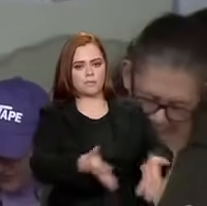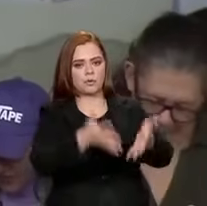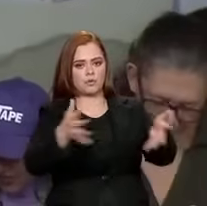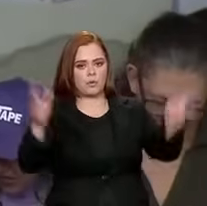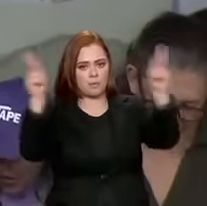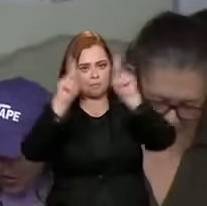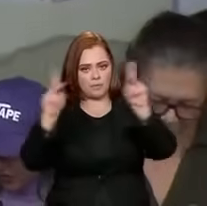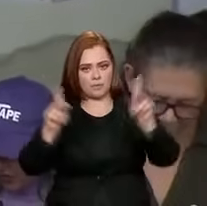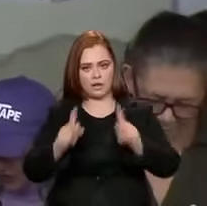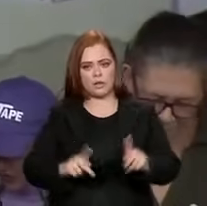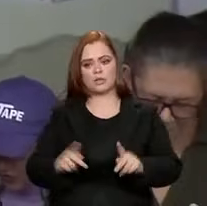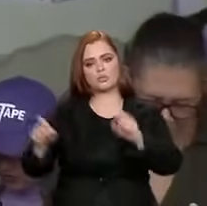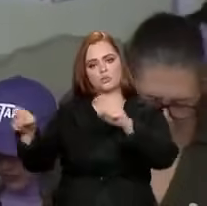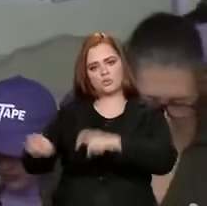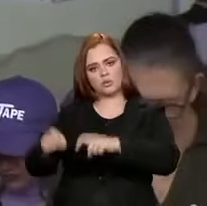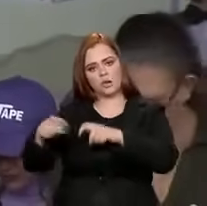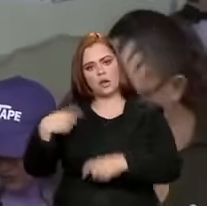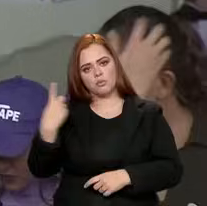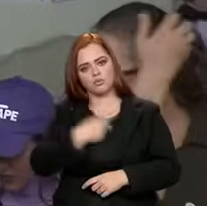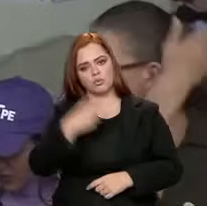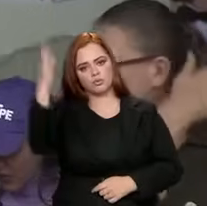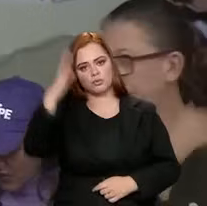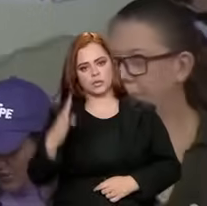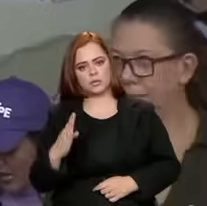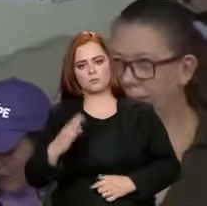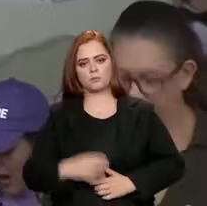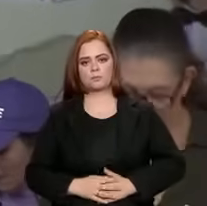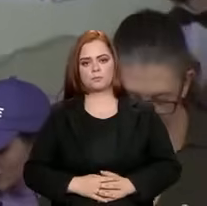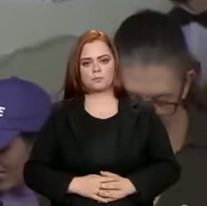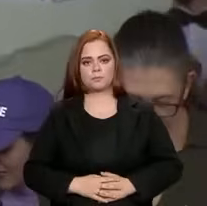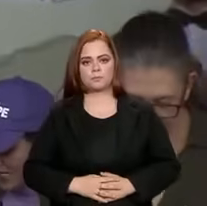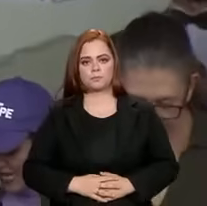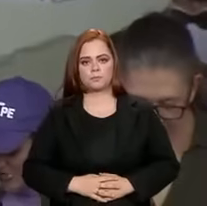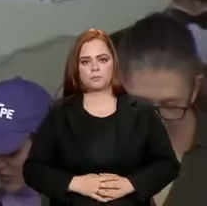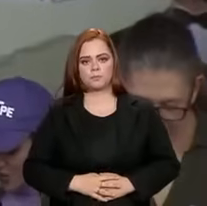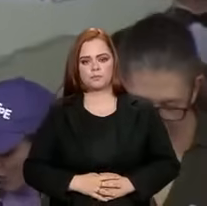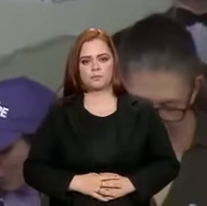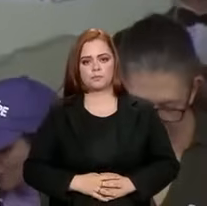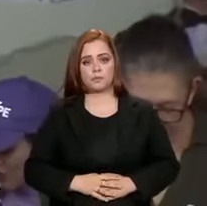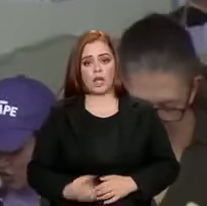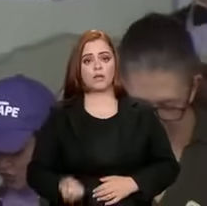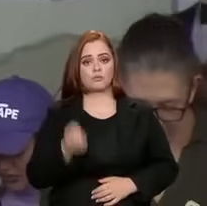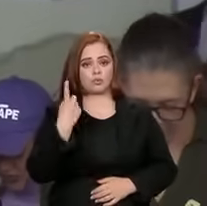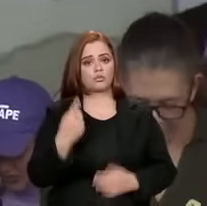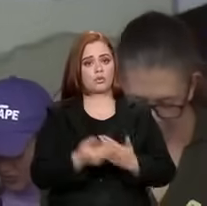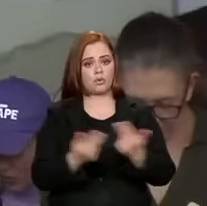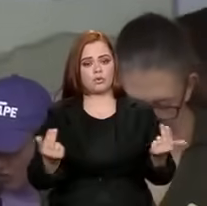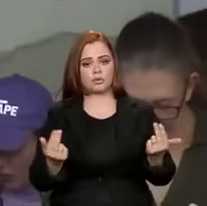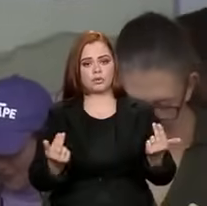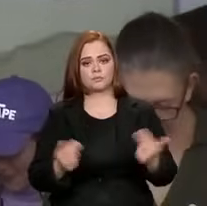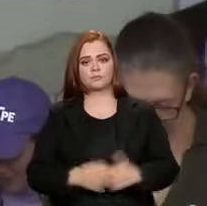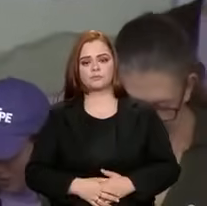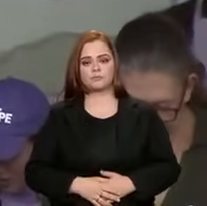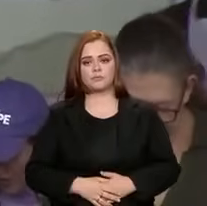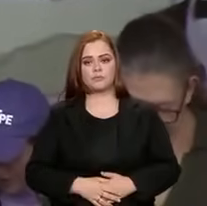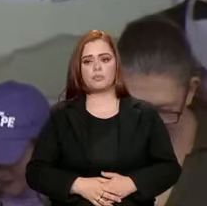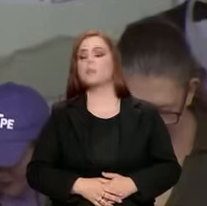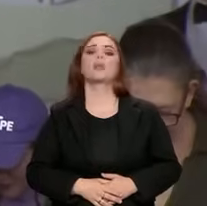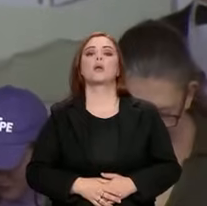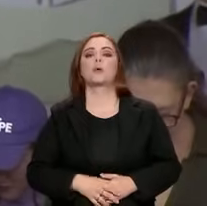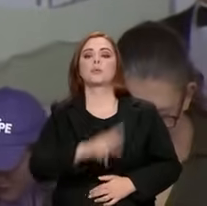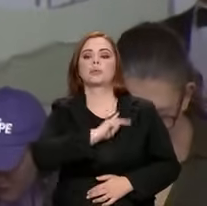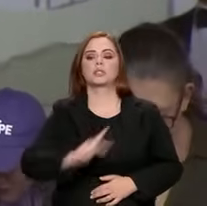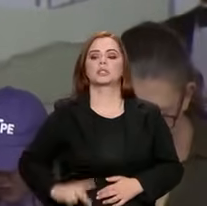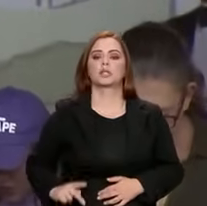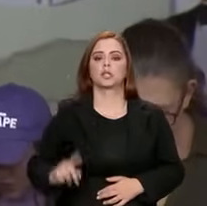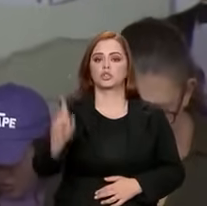a paz no campo no nosso Brasil por último o presidente Lula